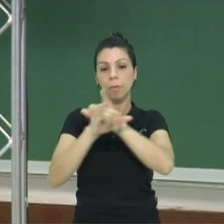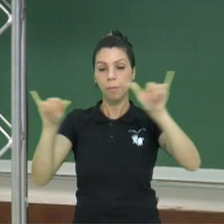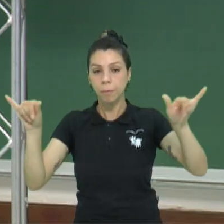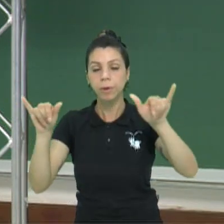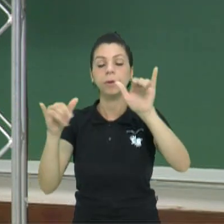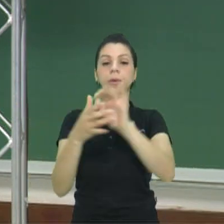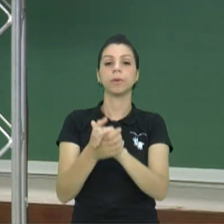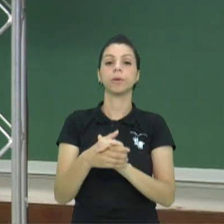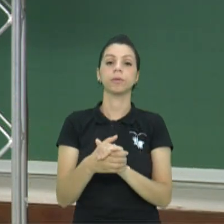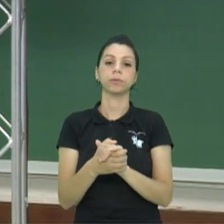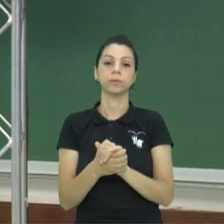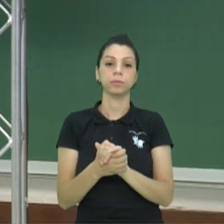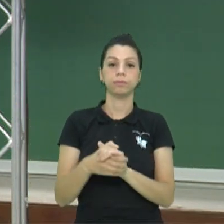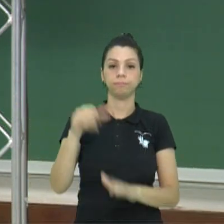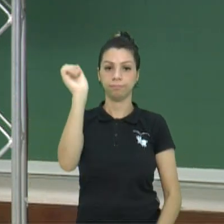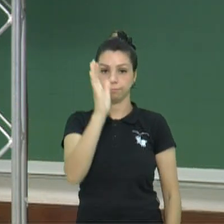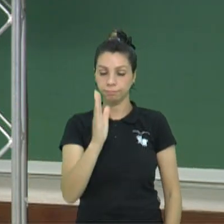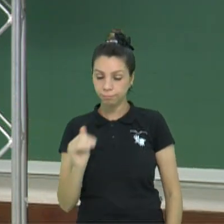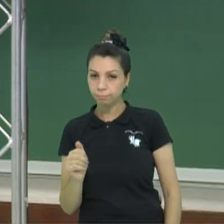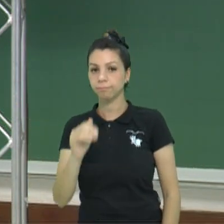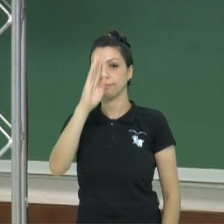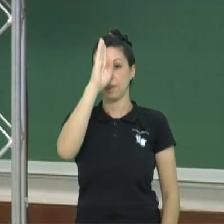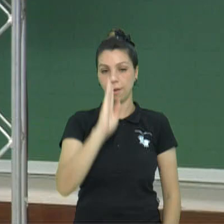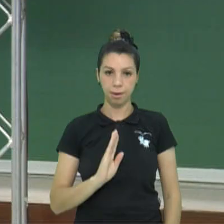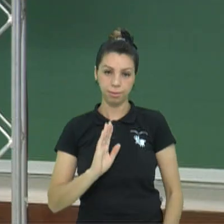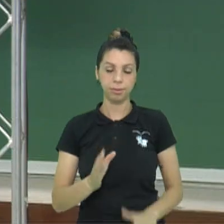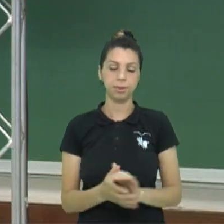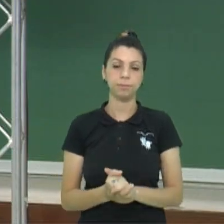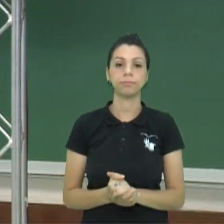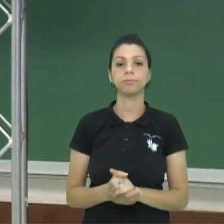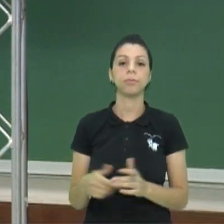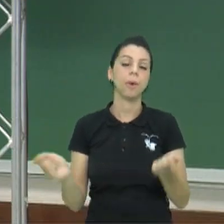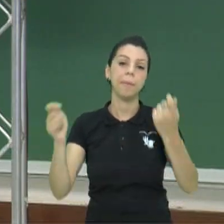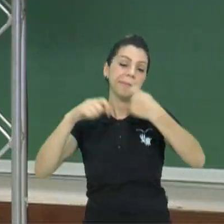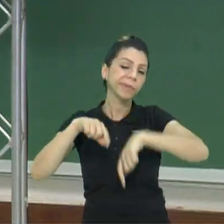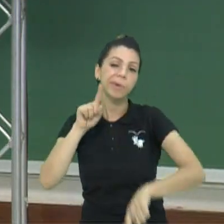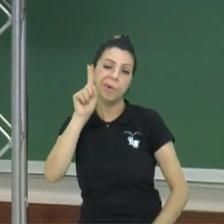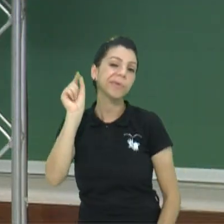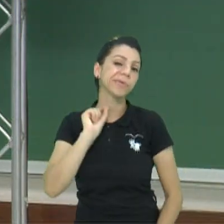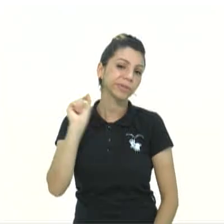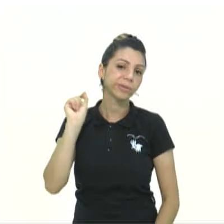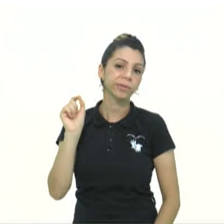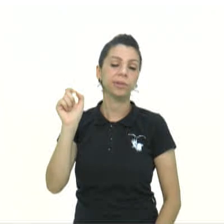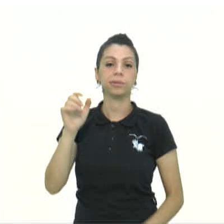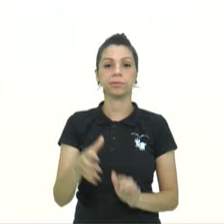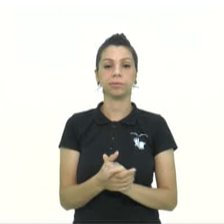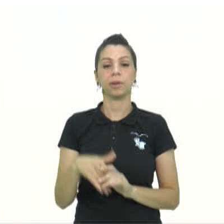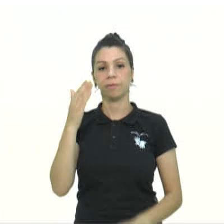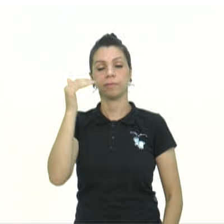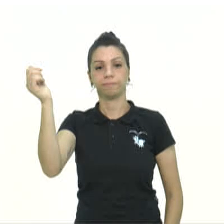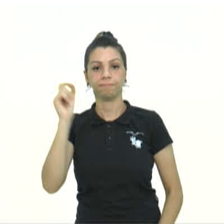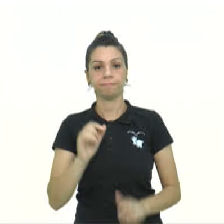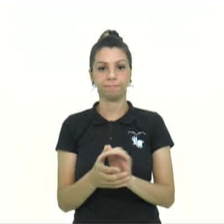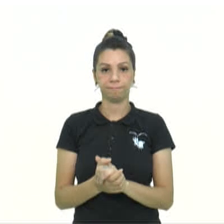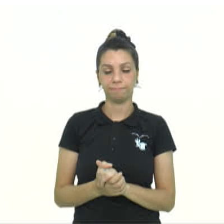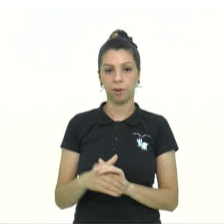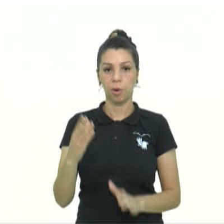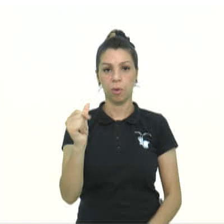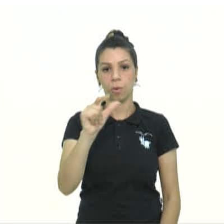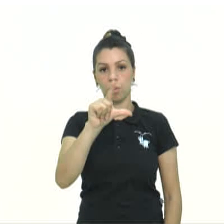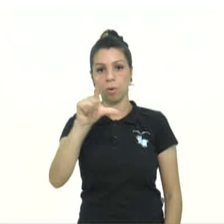gratuita. Então, quem melhor se apropriasse desse espaço, com certeza teria vantagem. Collor, que conhecia o poder da TV